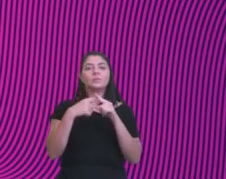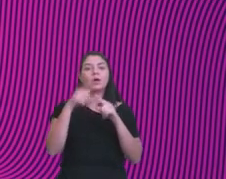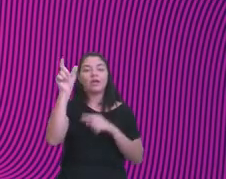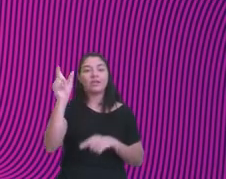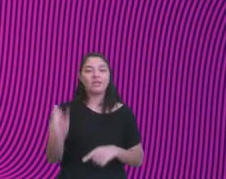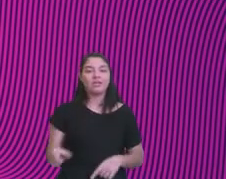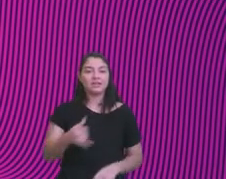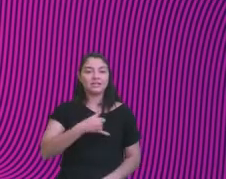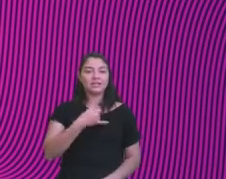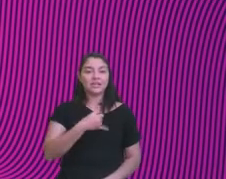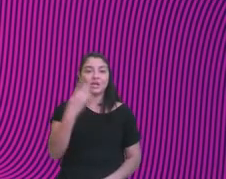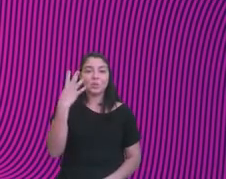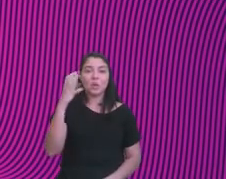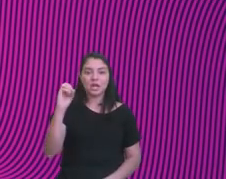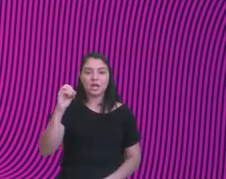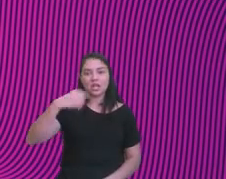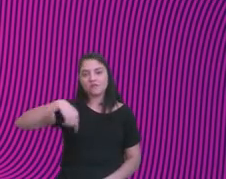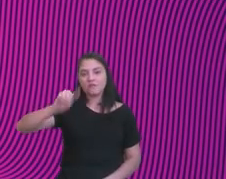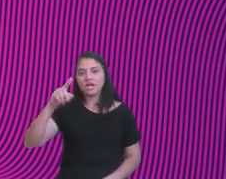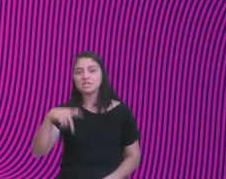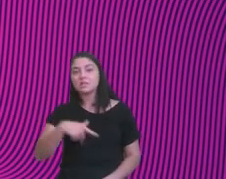à cirurgia.